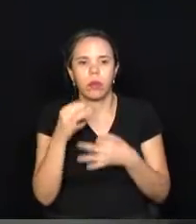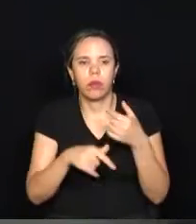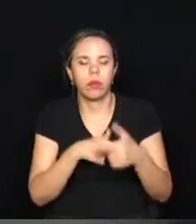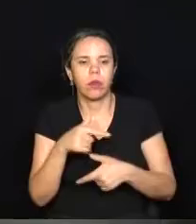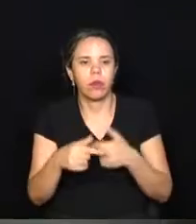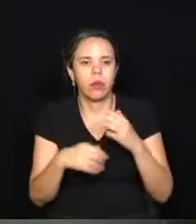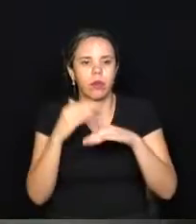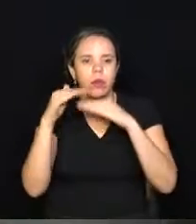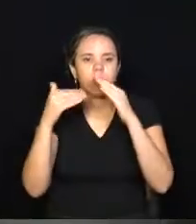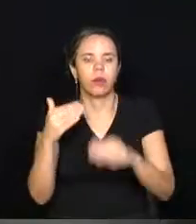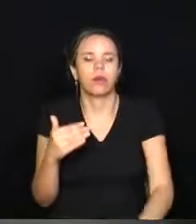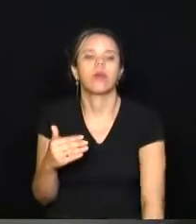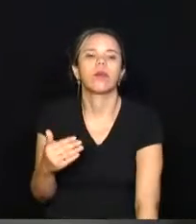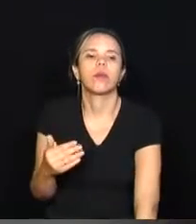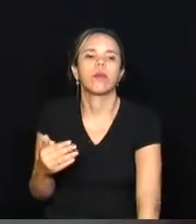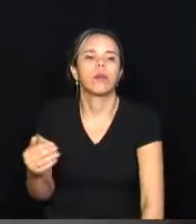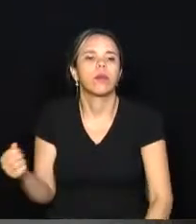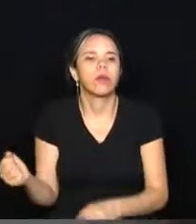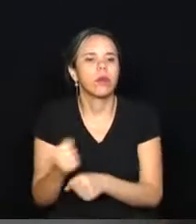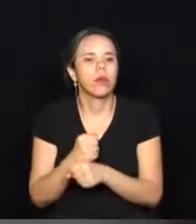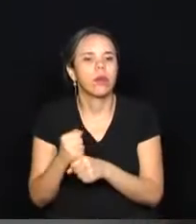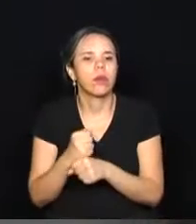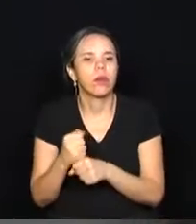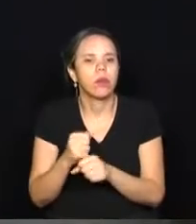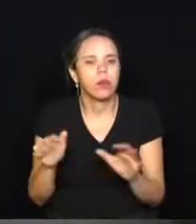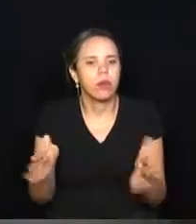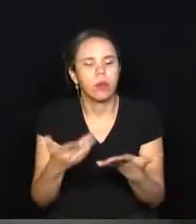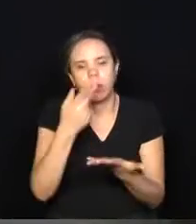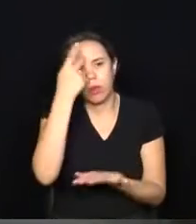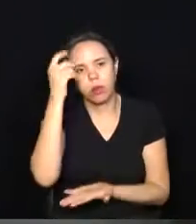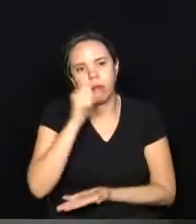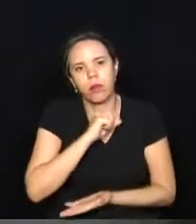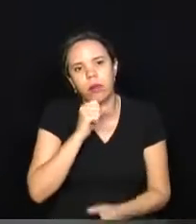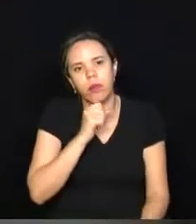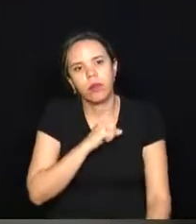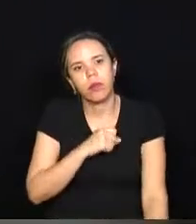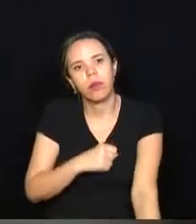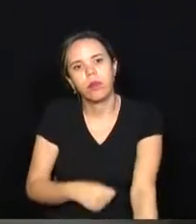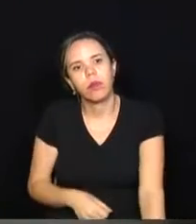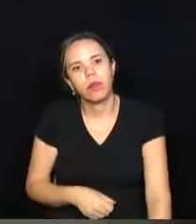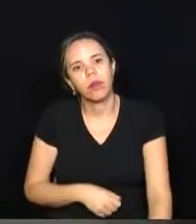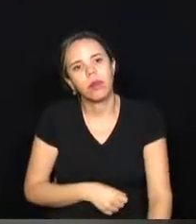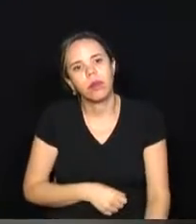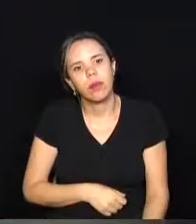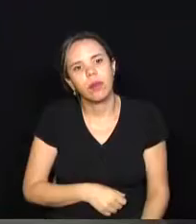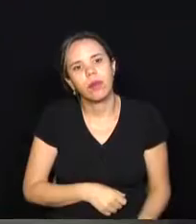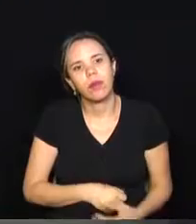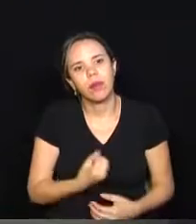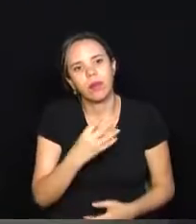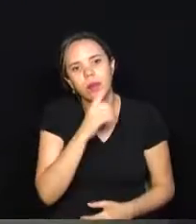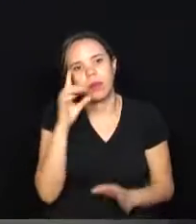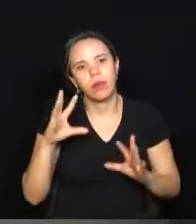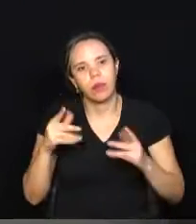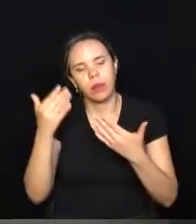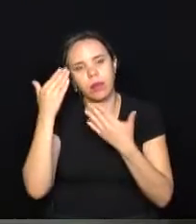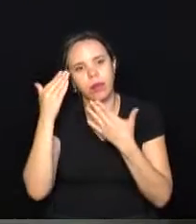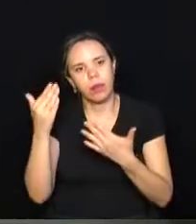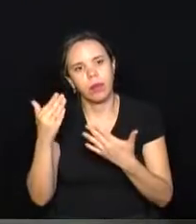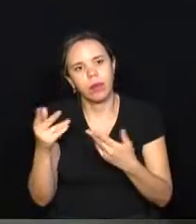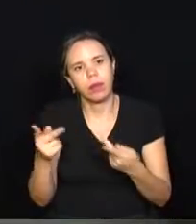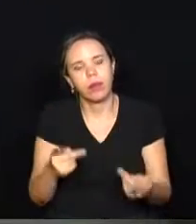vem desenvolvendo há tantos anos em pró à pessoa idosa. Bom dia a todos, obrigado pelo